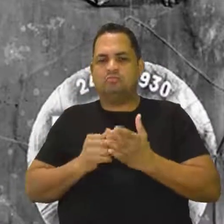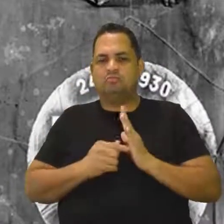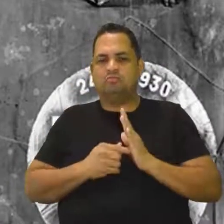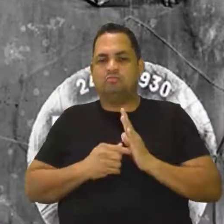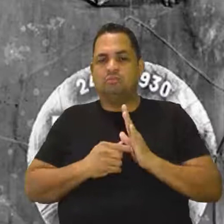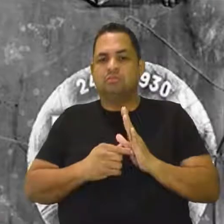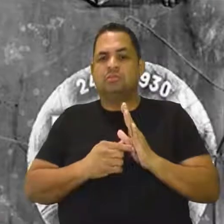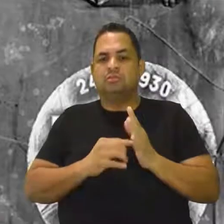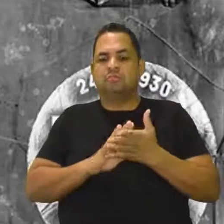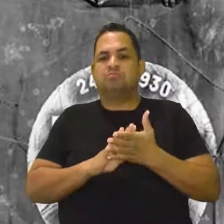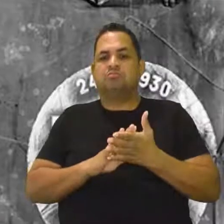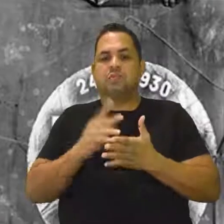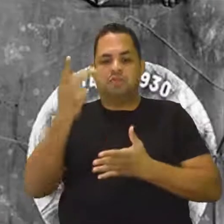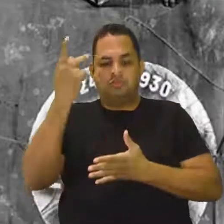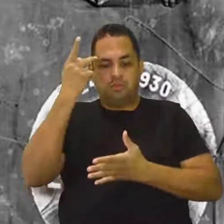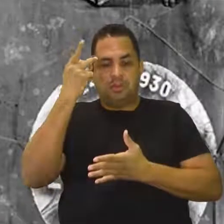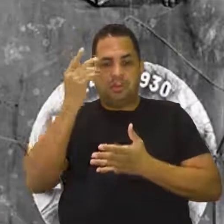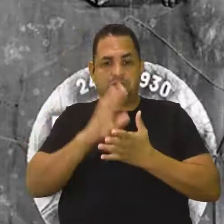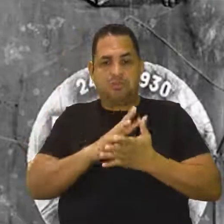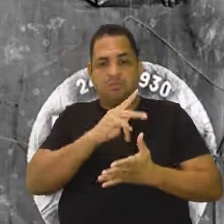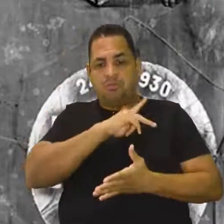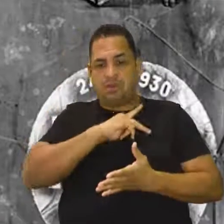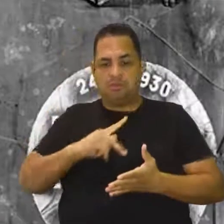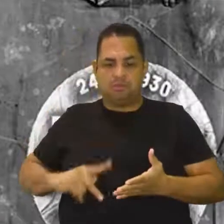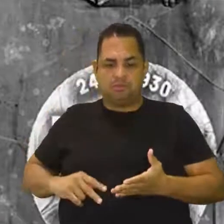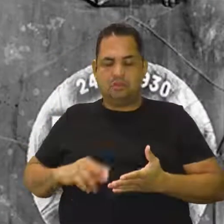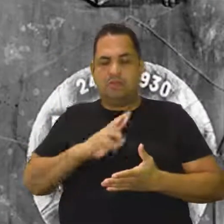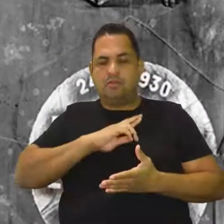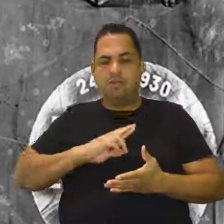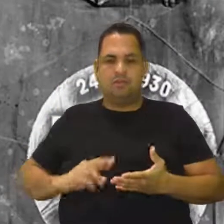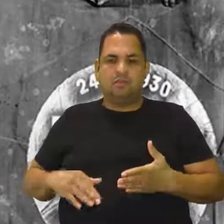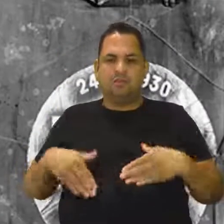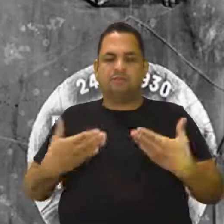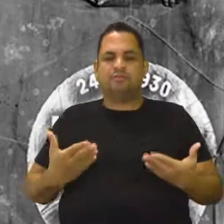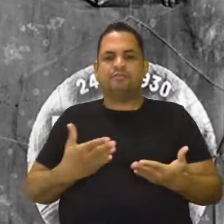presidente da República. Tá? É com esse que Getúlio Vargas está